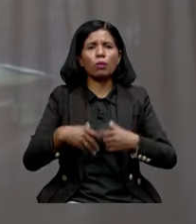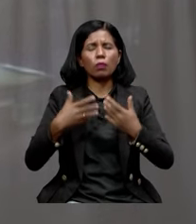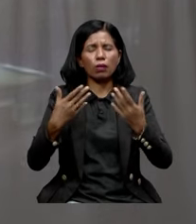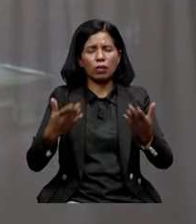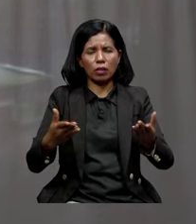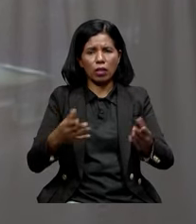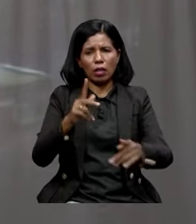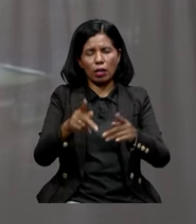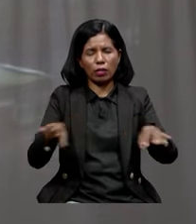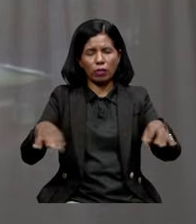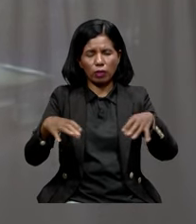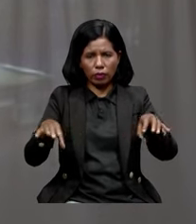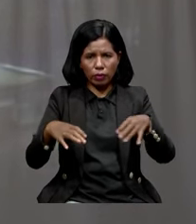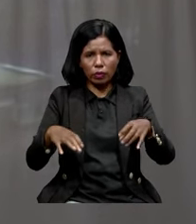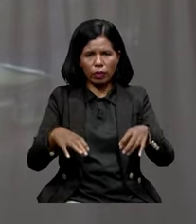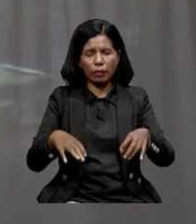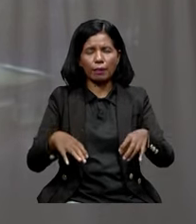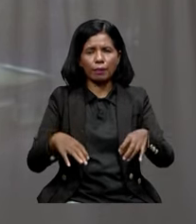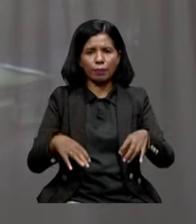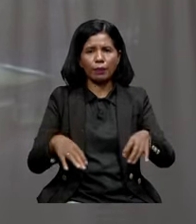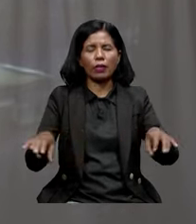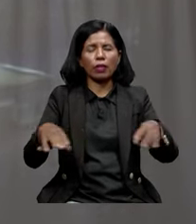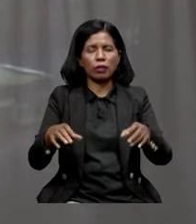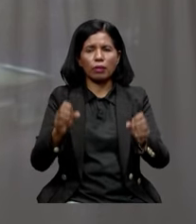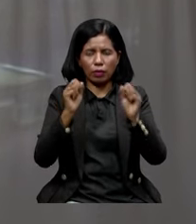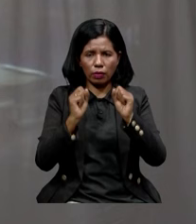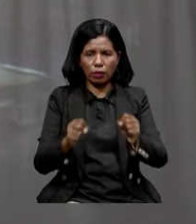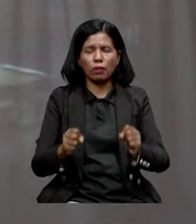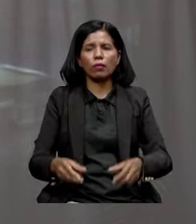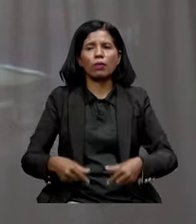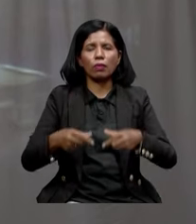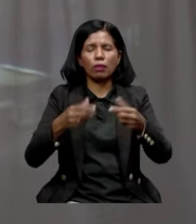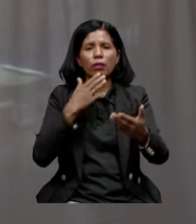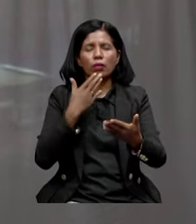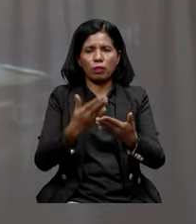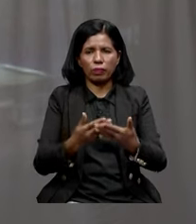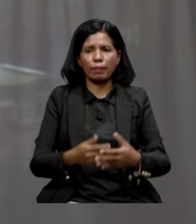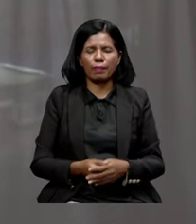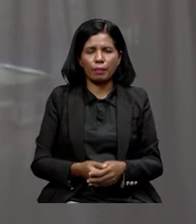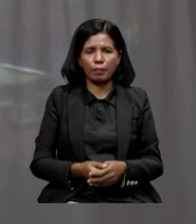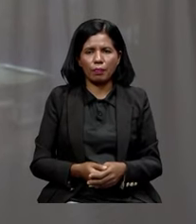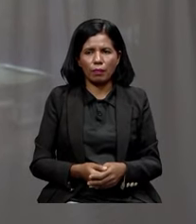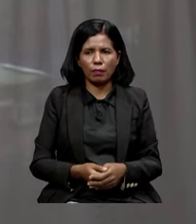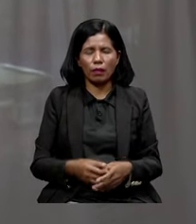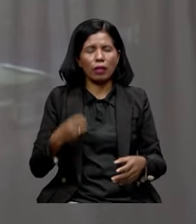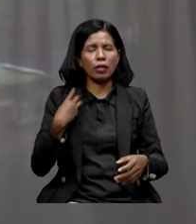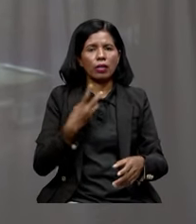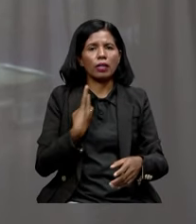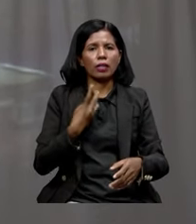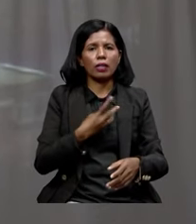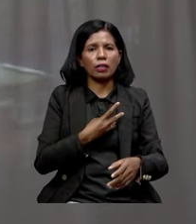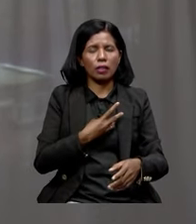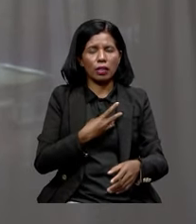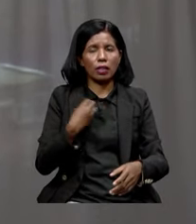condição serviço serviço hodi solução ba itania paciente sira